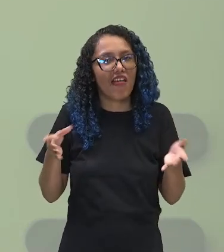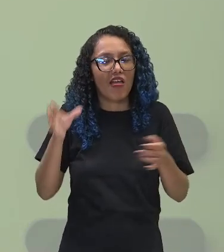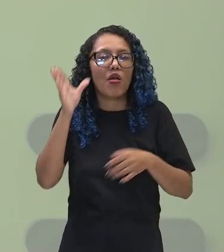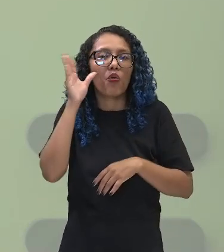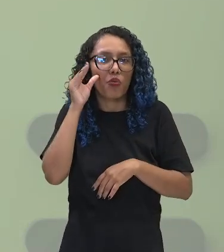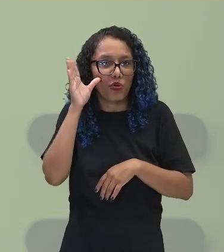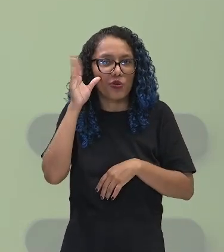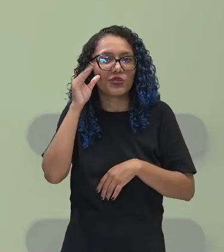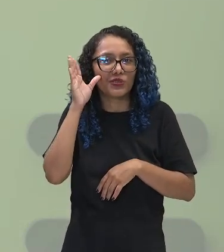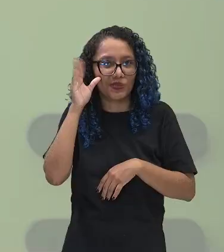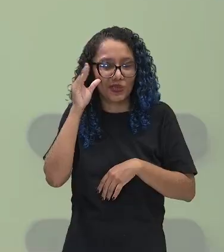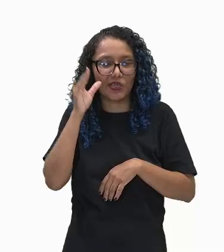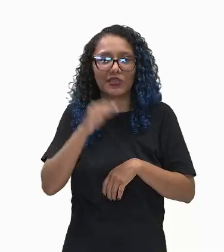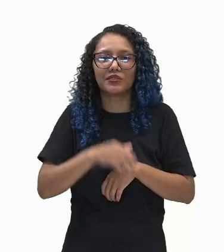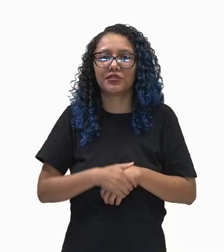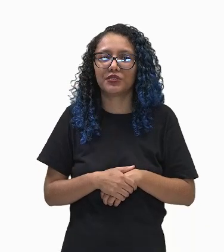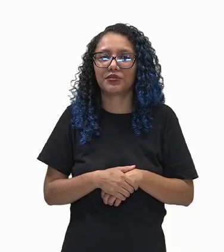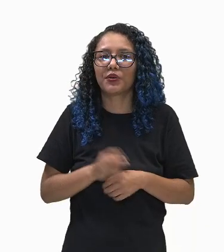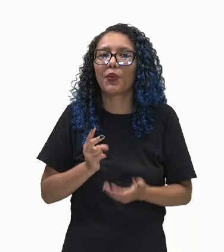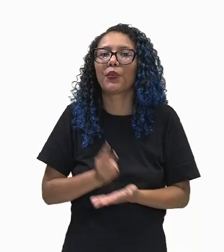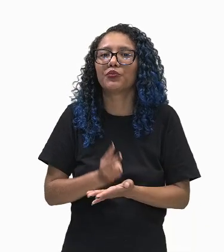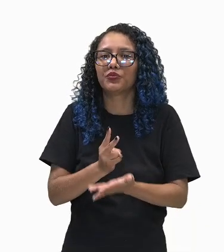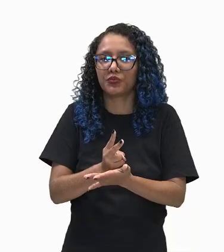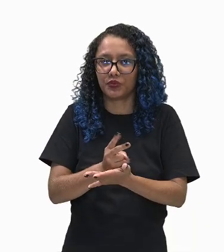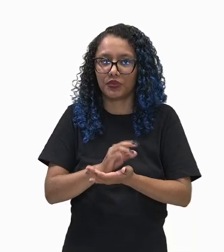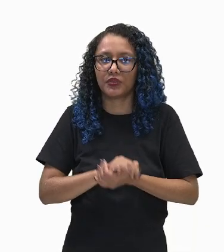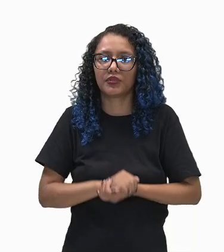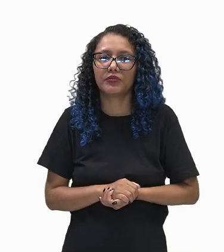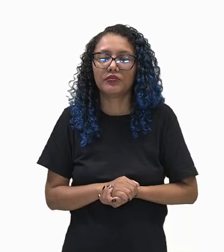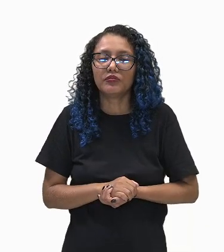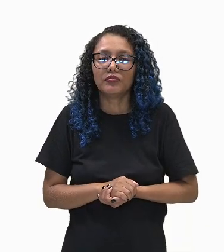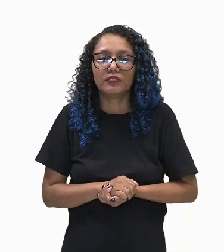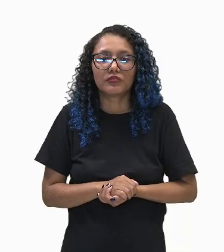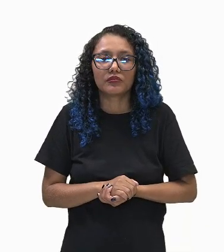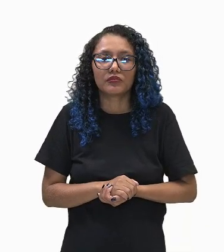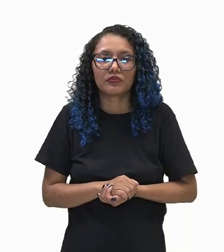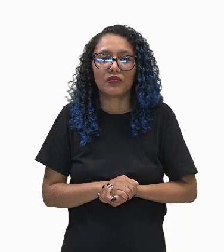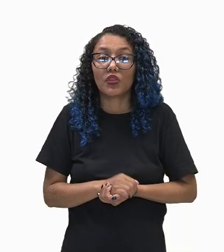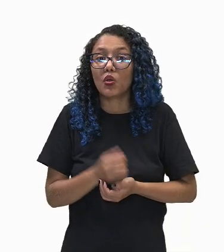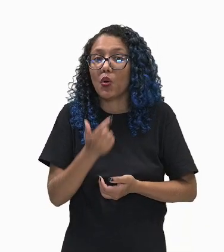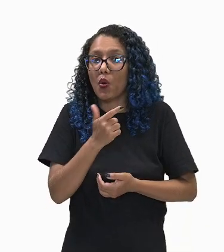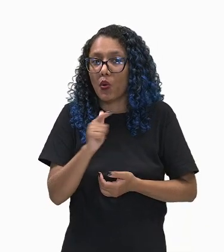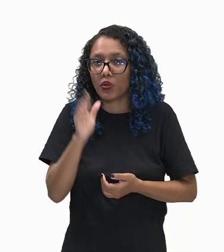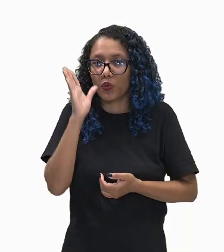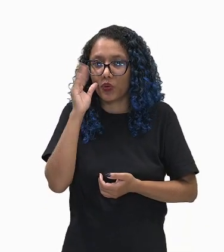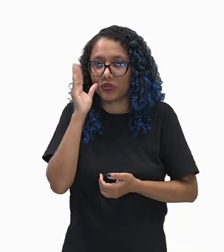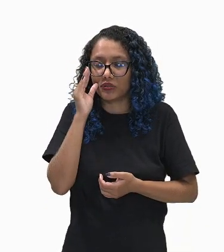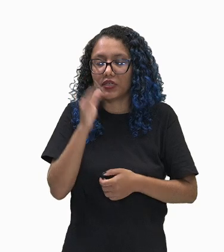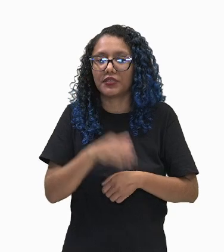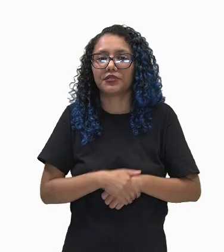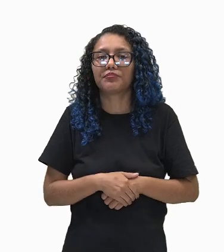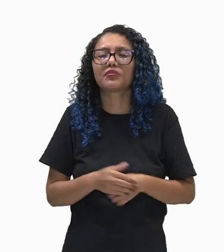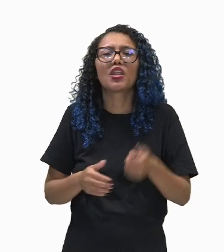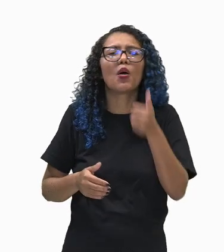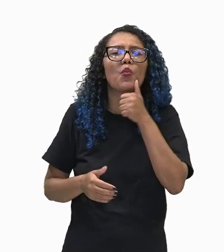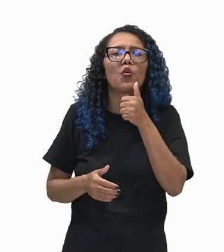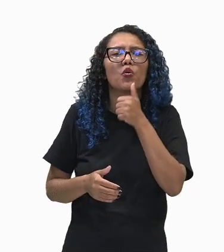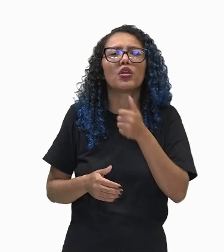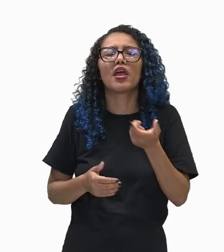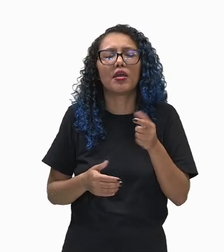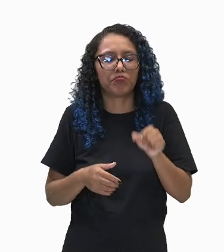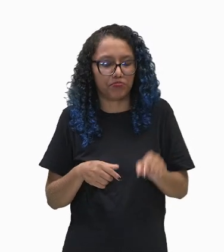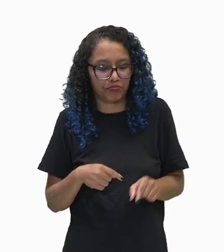para vocês. Continuando, outras curiosidades sobre a uretra feminina é